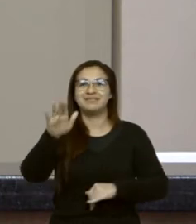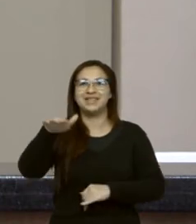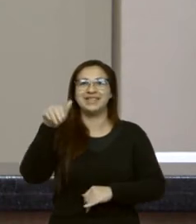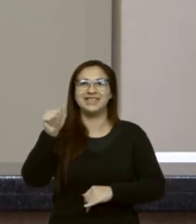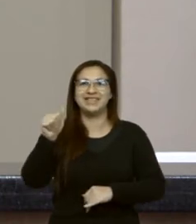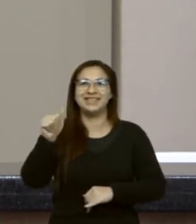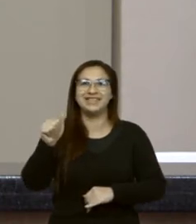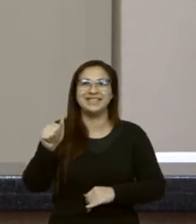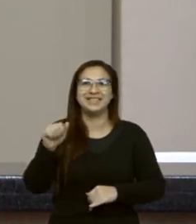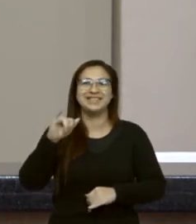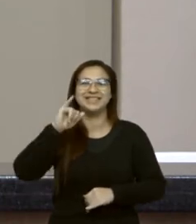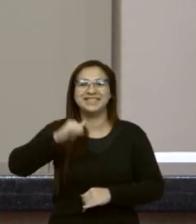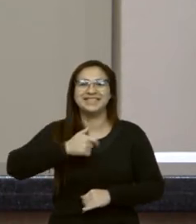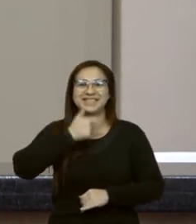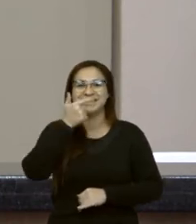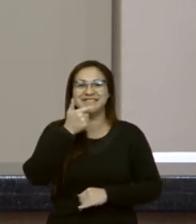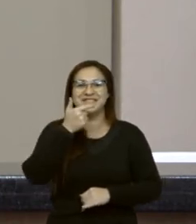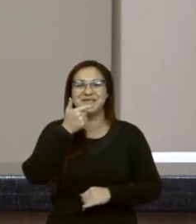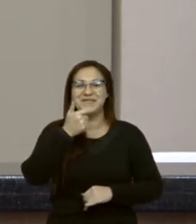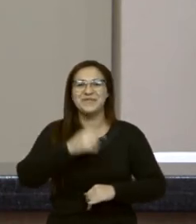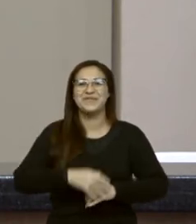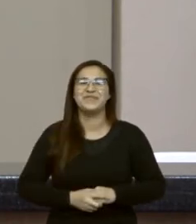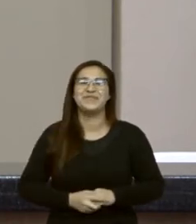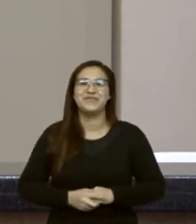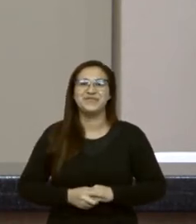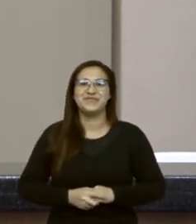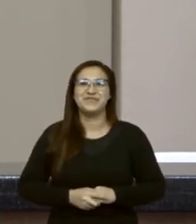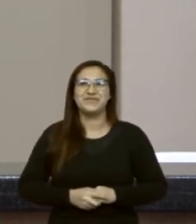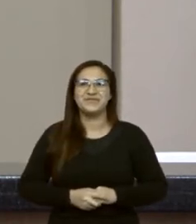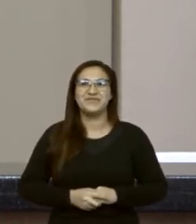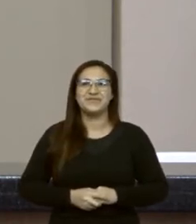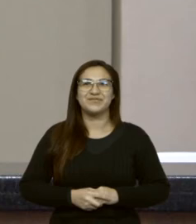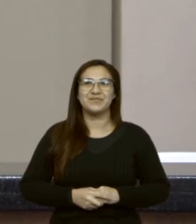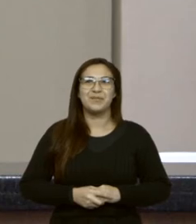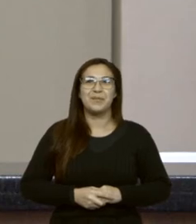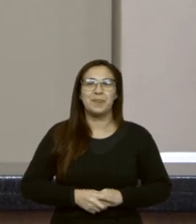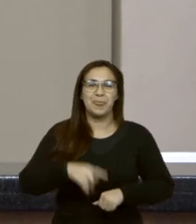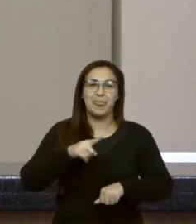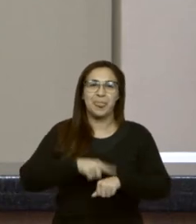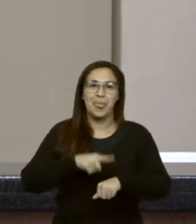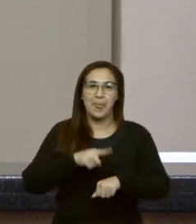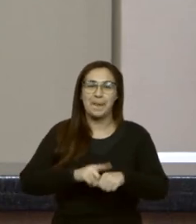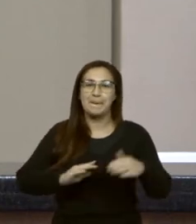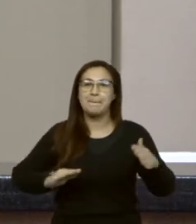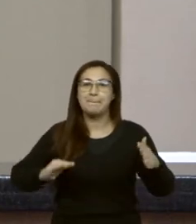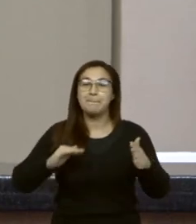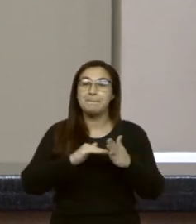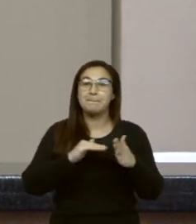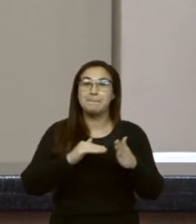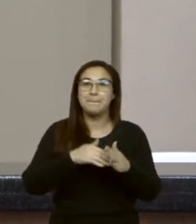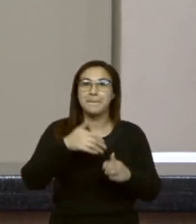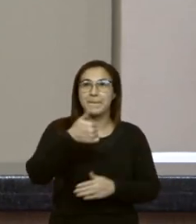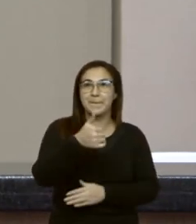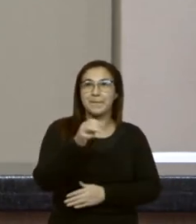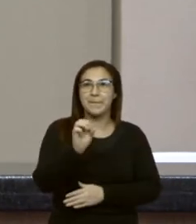deputado Jerry Comper. Vossa Excelência tem o tempo de até 10